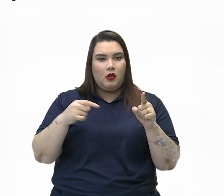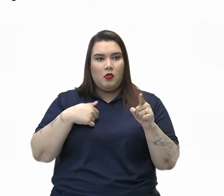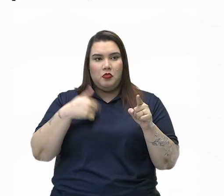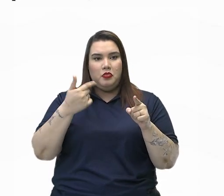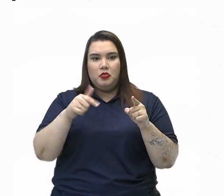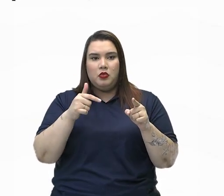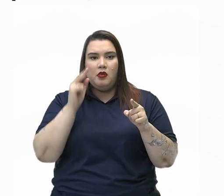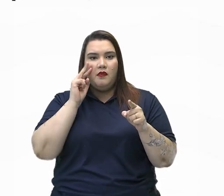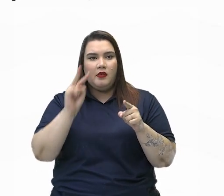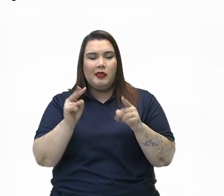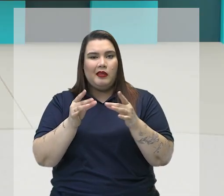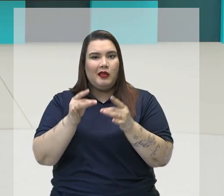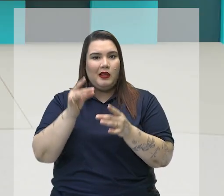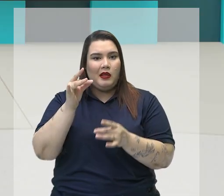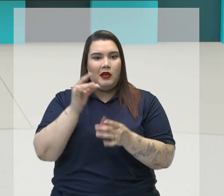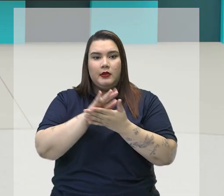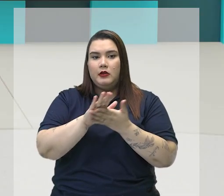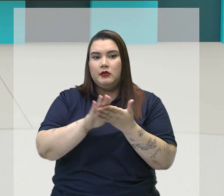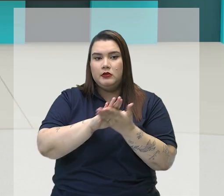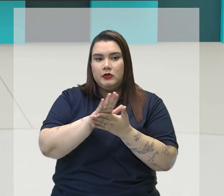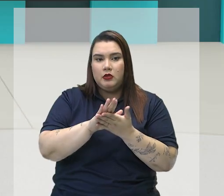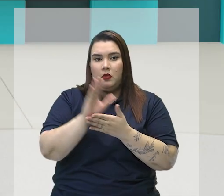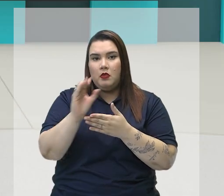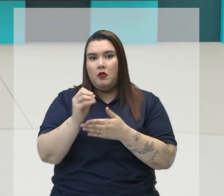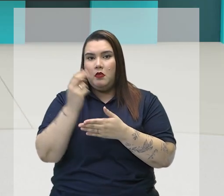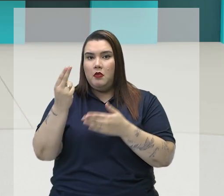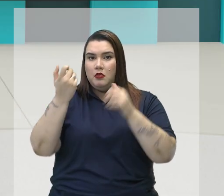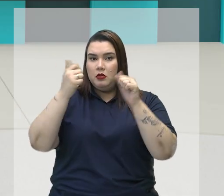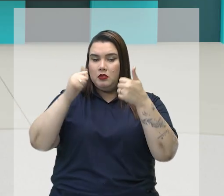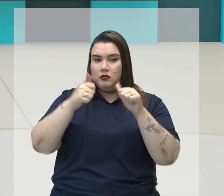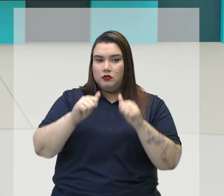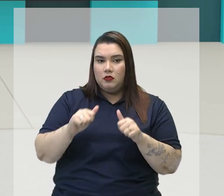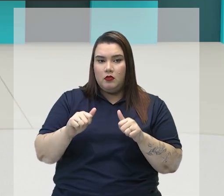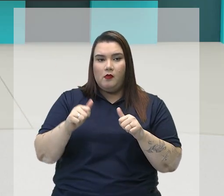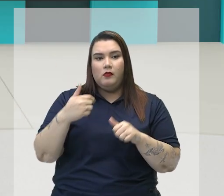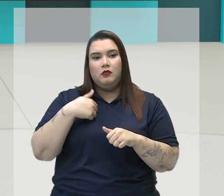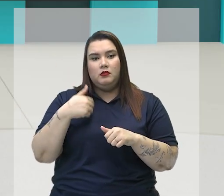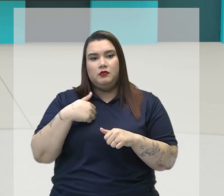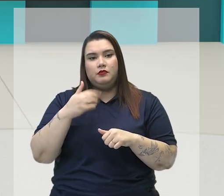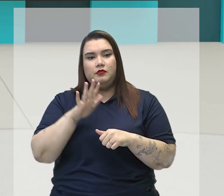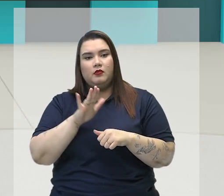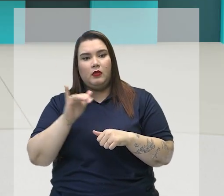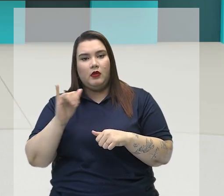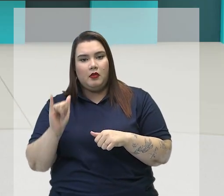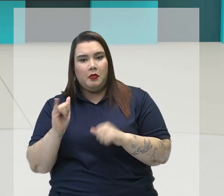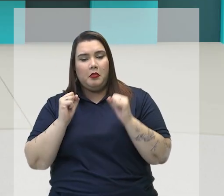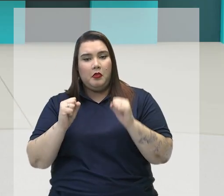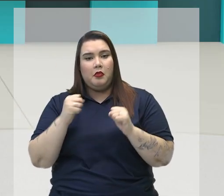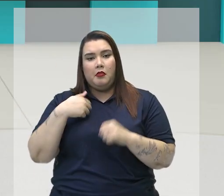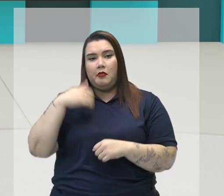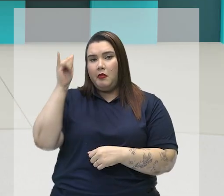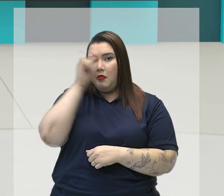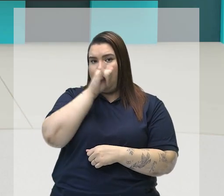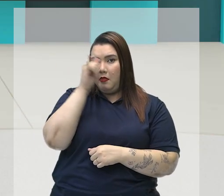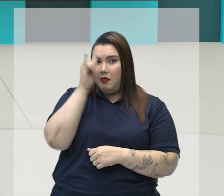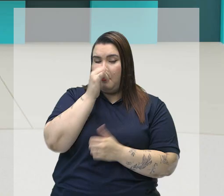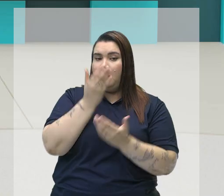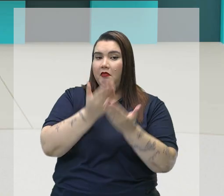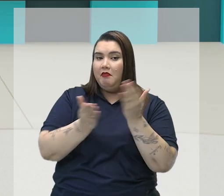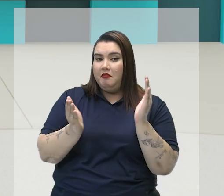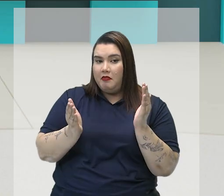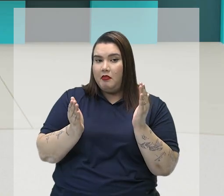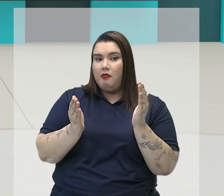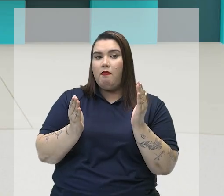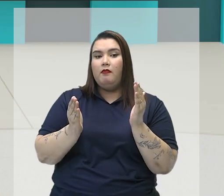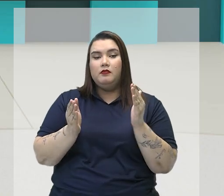com um detalhe, com uma análise, eu vou até ser manipulado. E